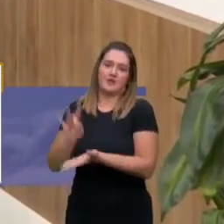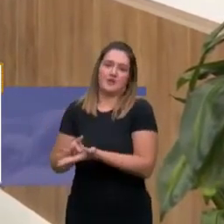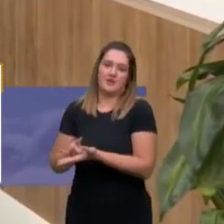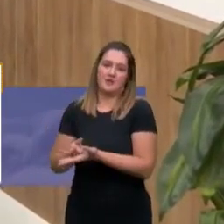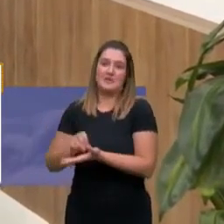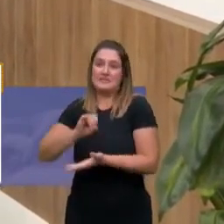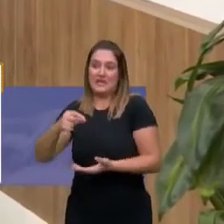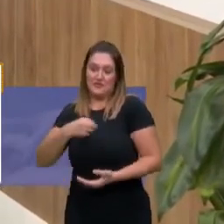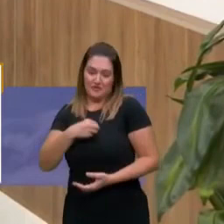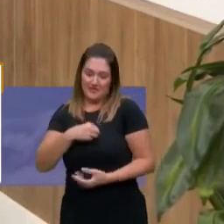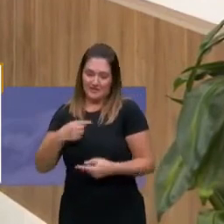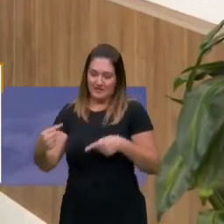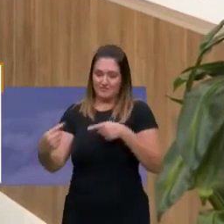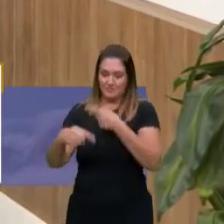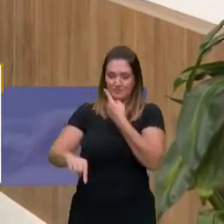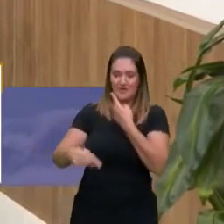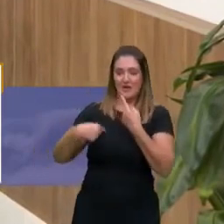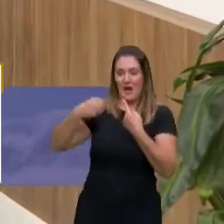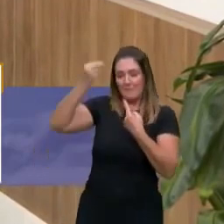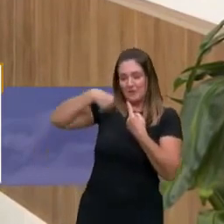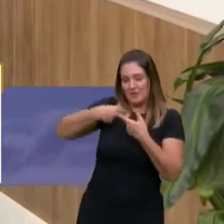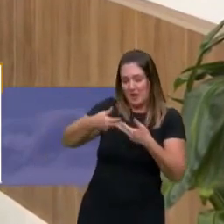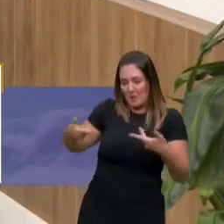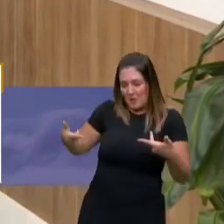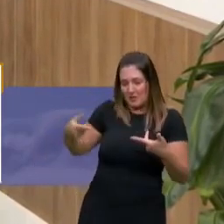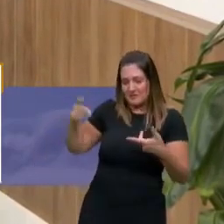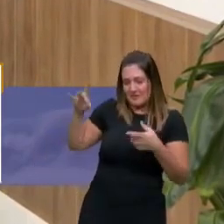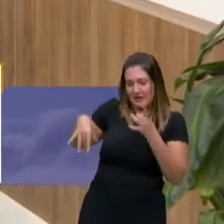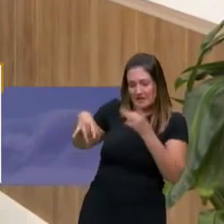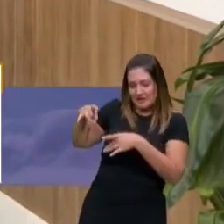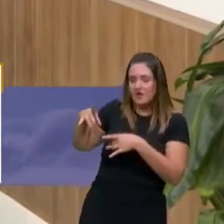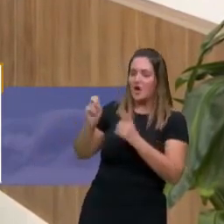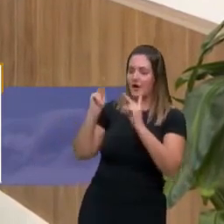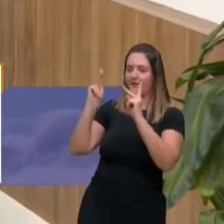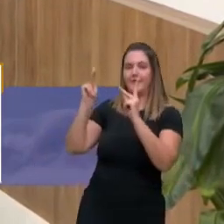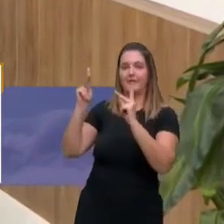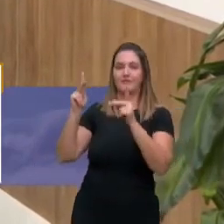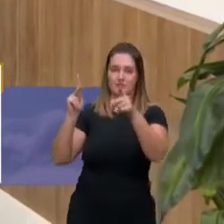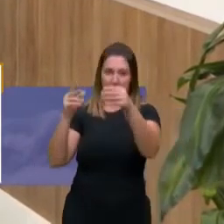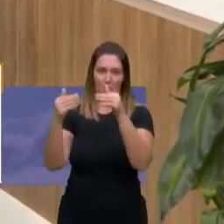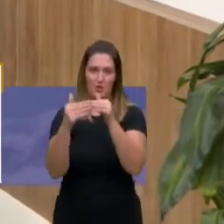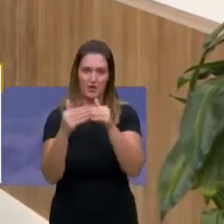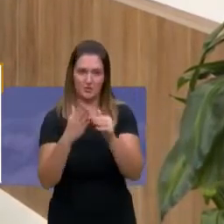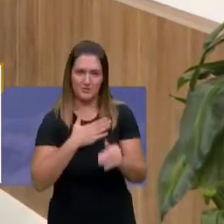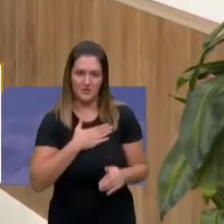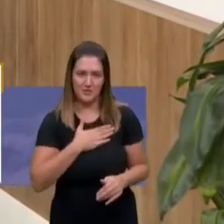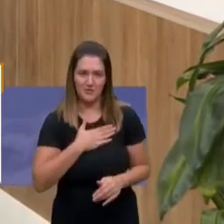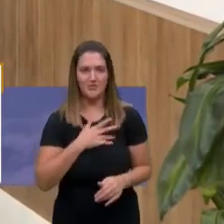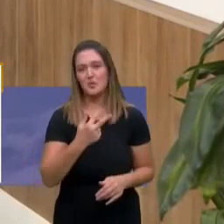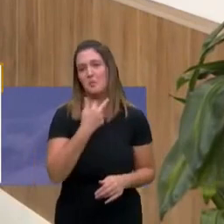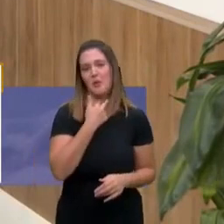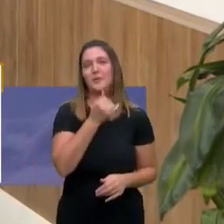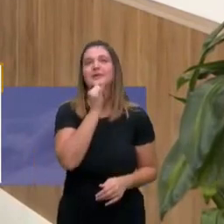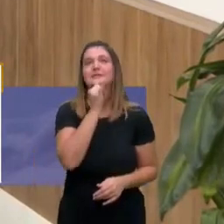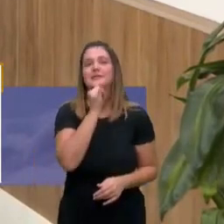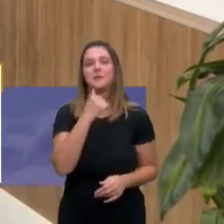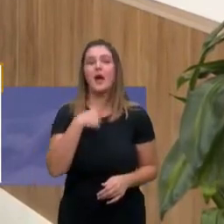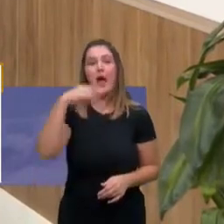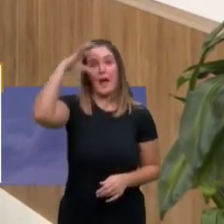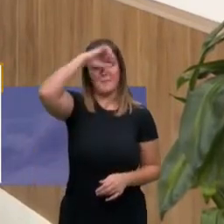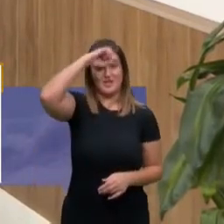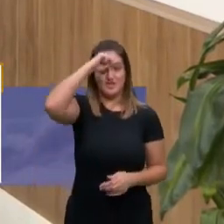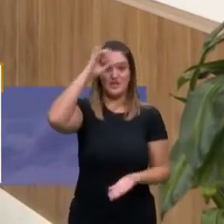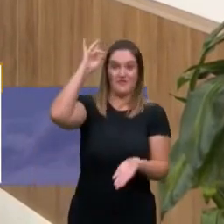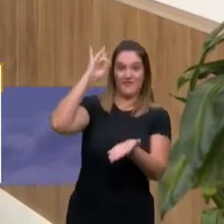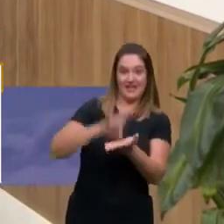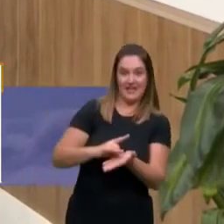coisa. E você, concorda comigo? Eu creio que sim. Então veja só, tem que ser sincero, tá? Você não pode, assim,